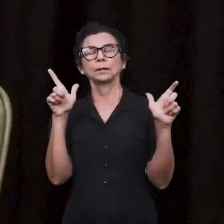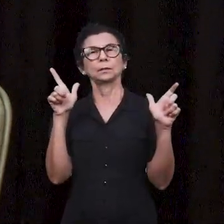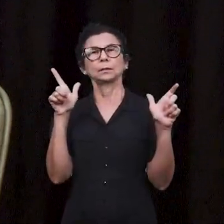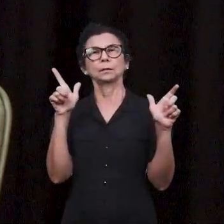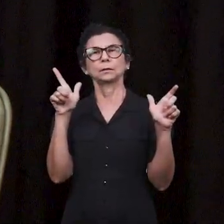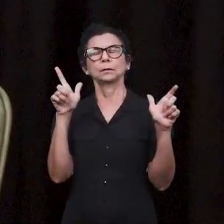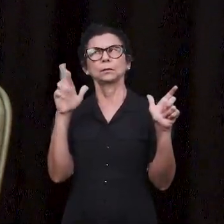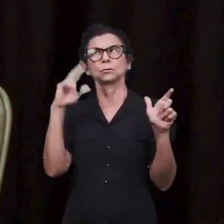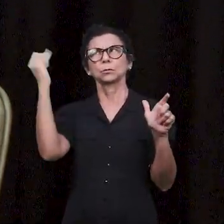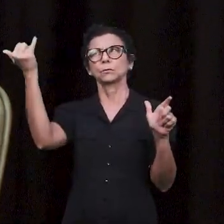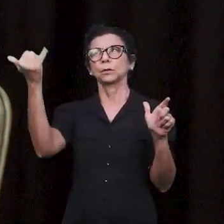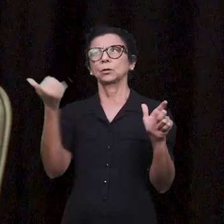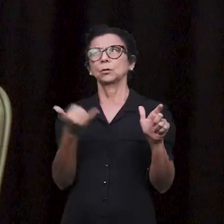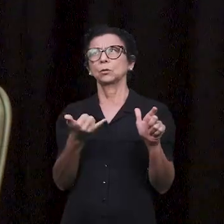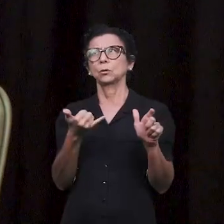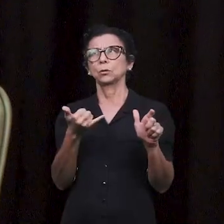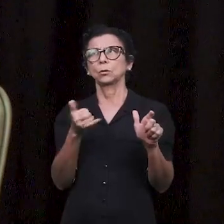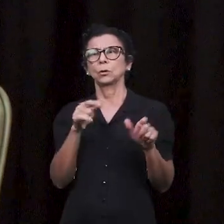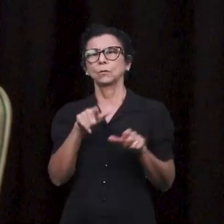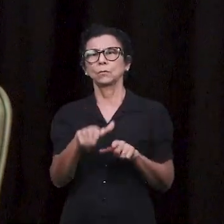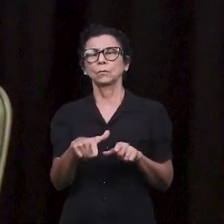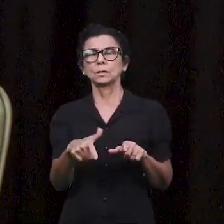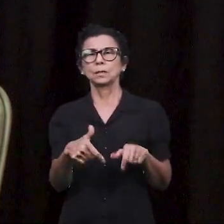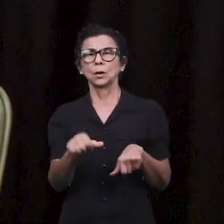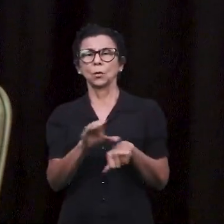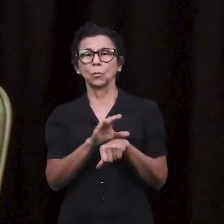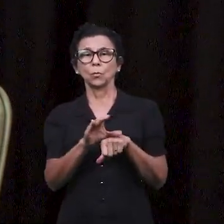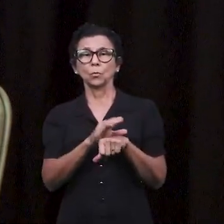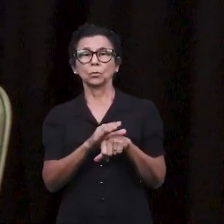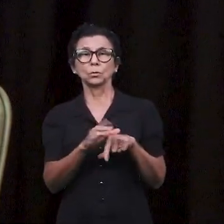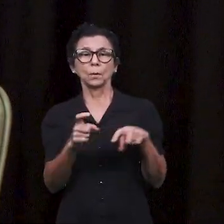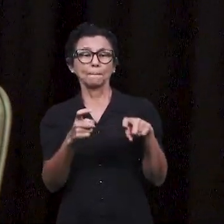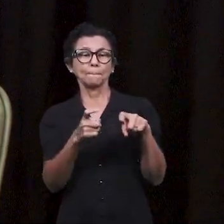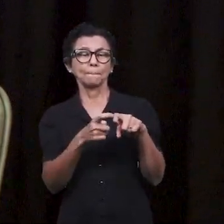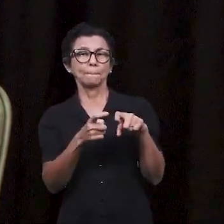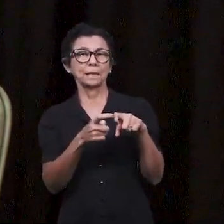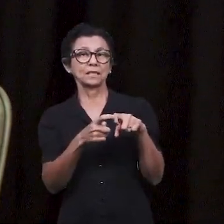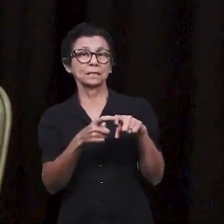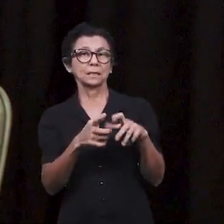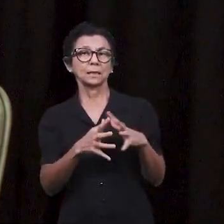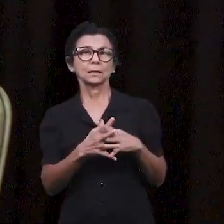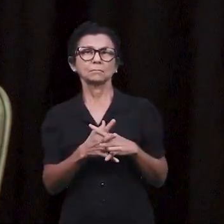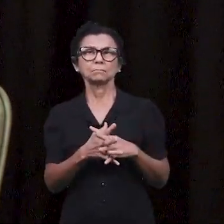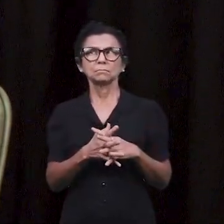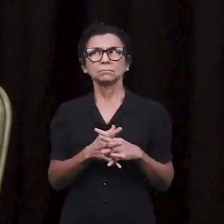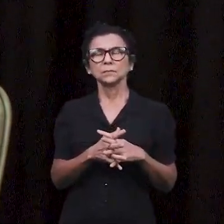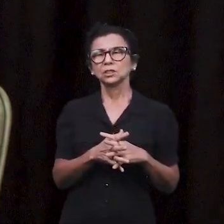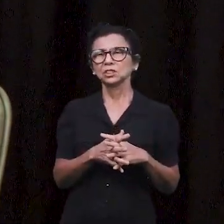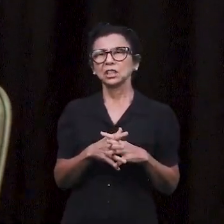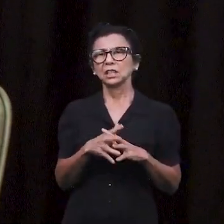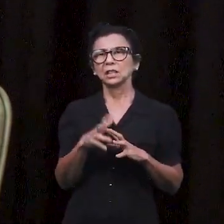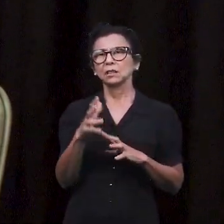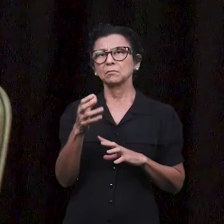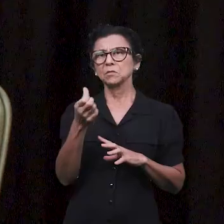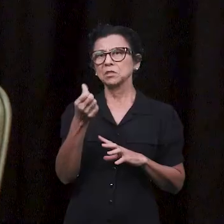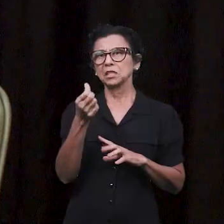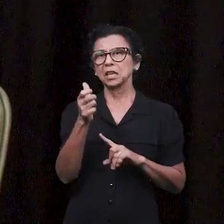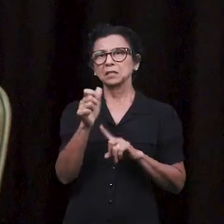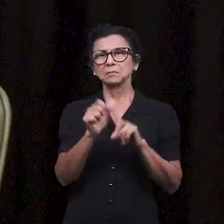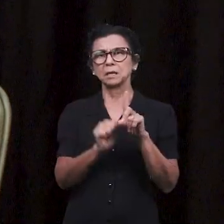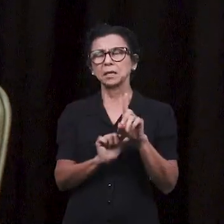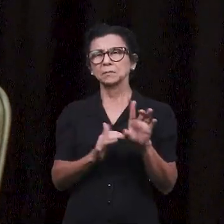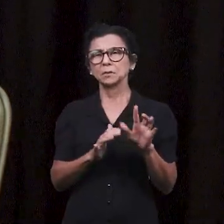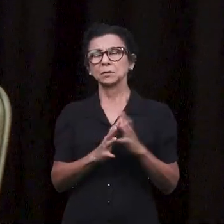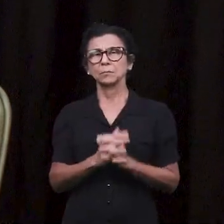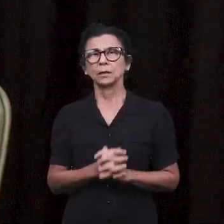medicina. Nisso faltava já era mais ou menos metade do ano e eu já estava no 3º ano do ensino